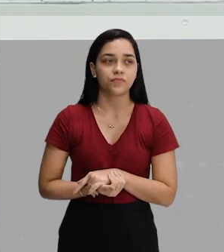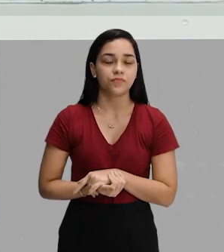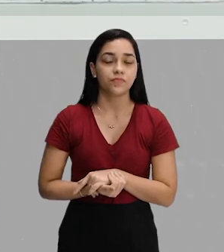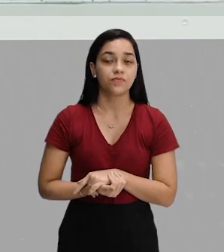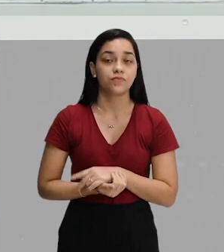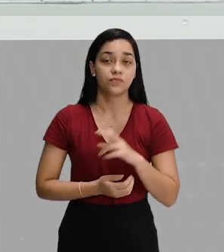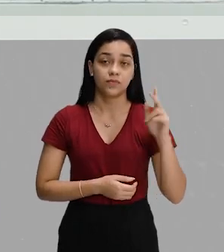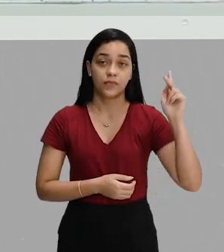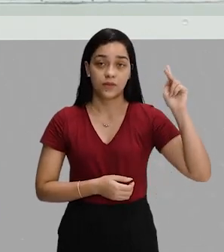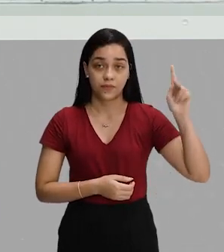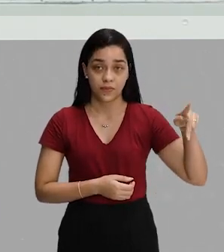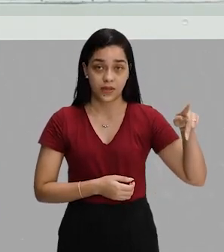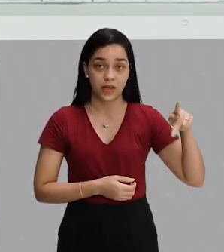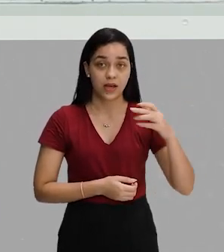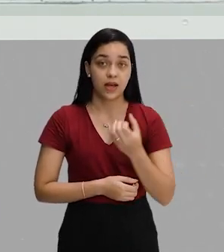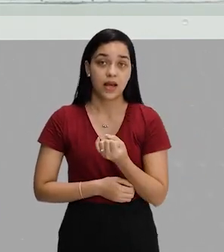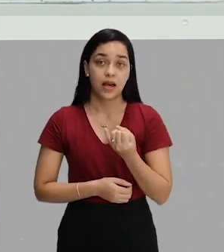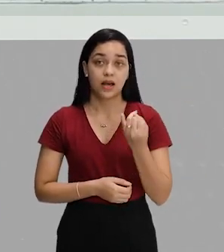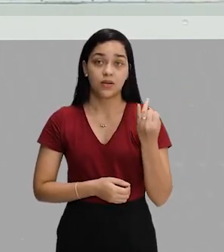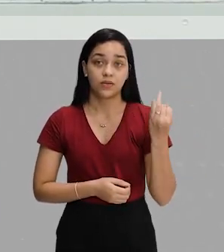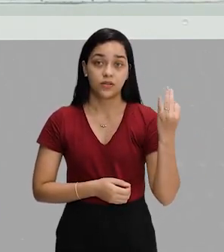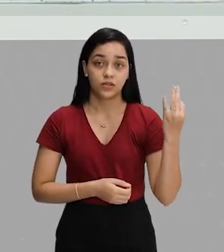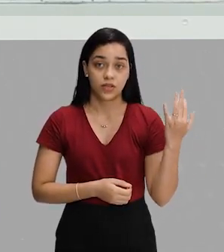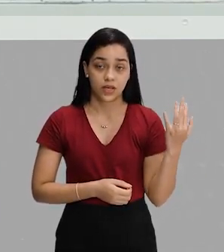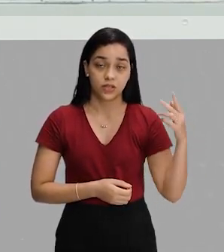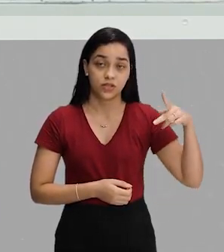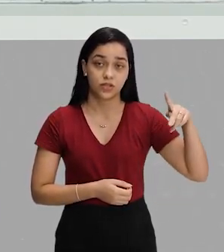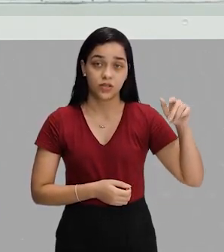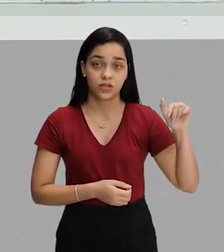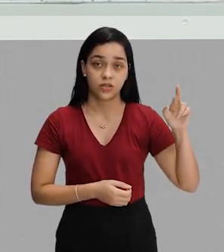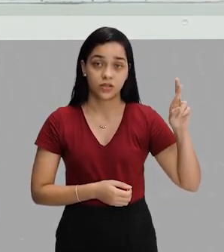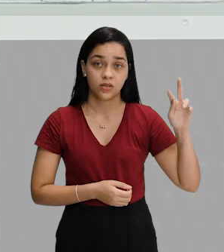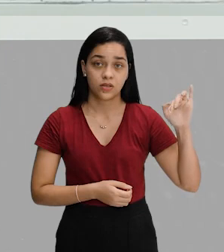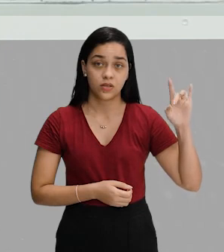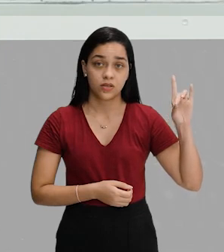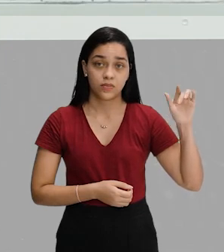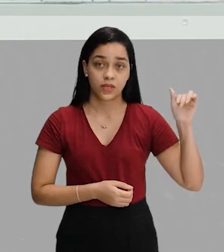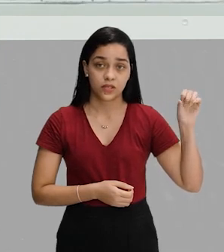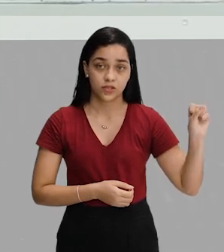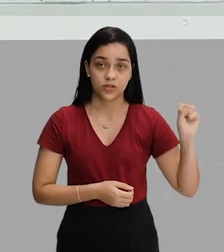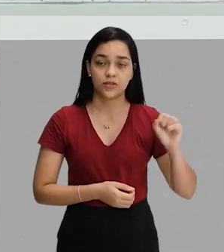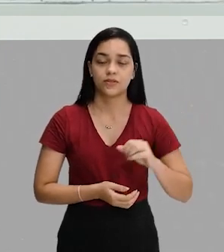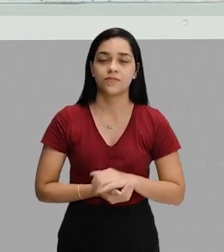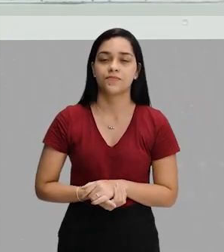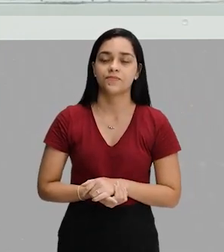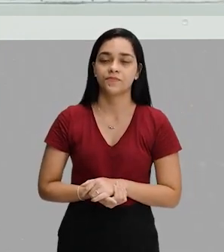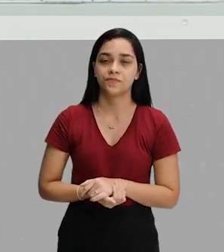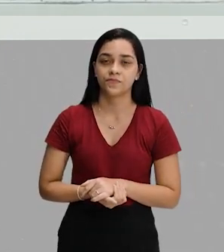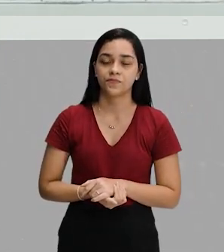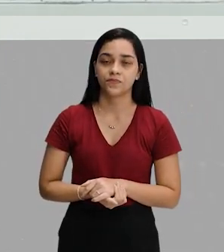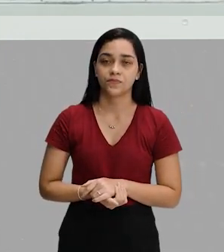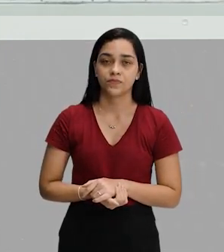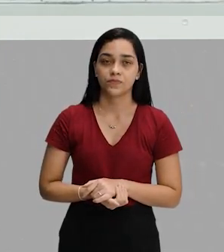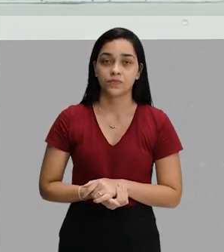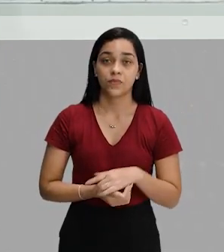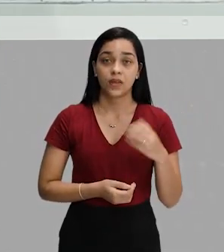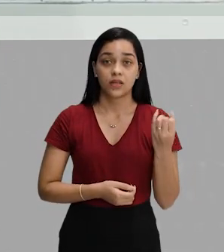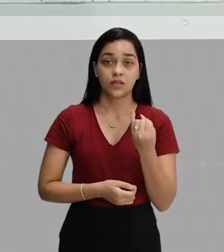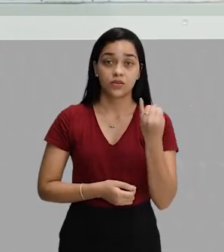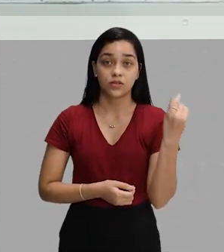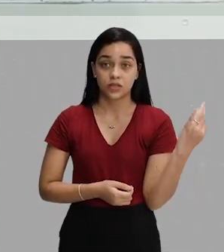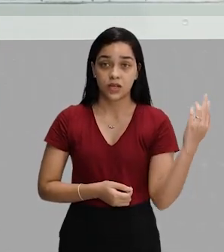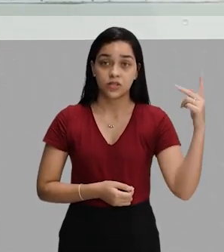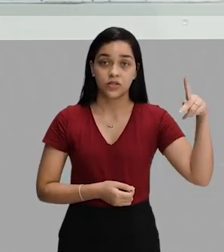Ele chamou de P a quantidade de partidas. Beleza. Essa quantidade